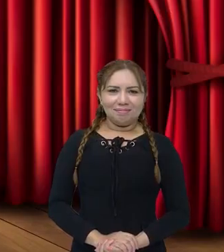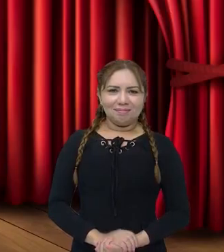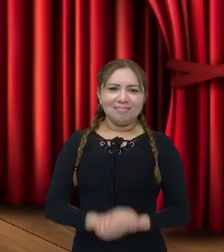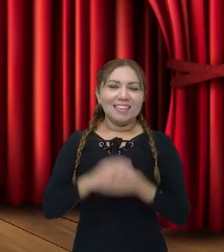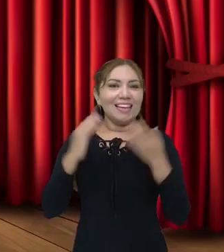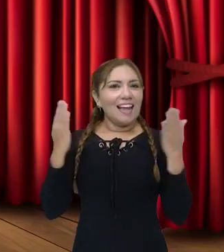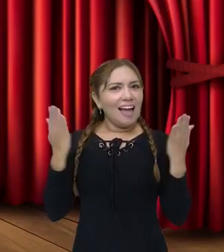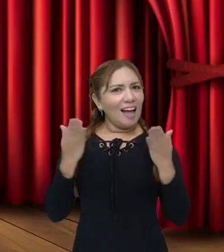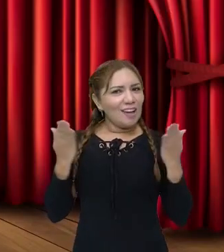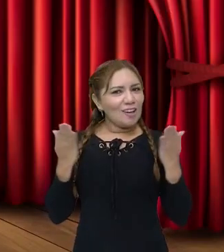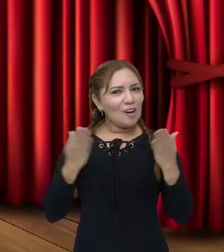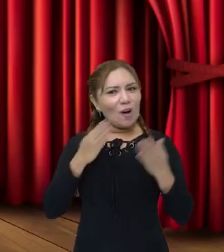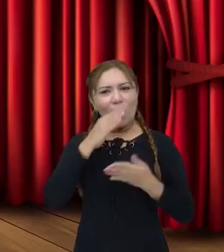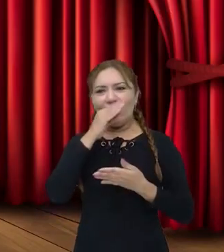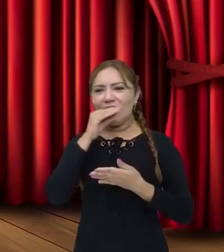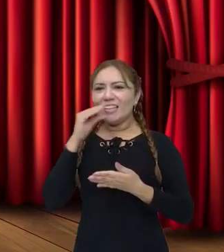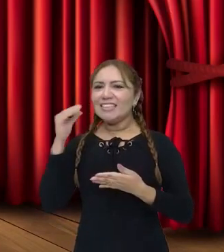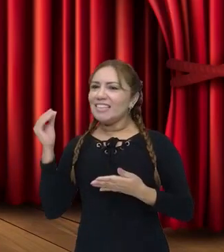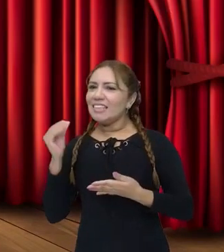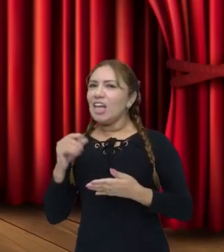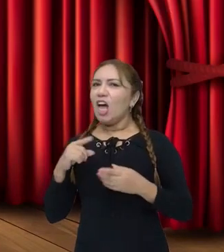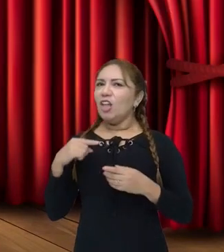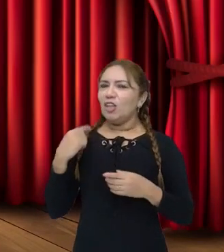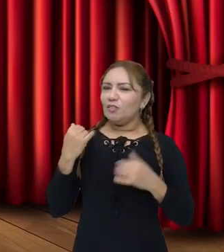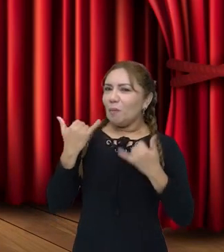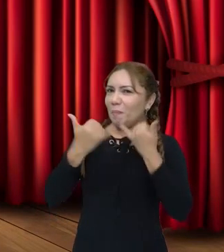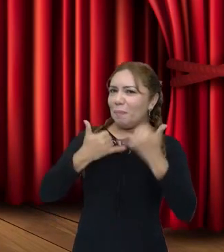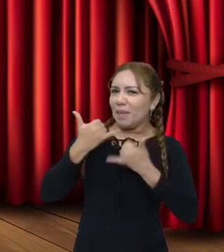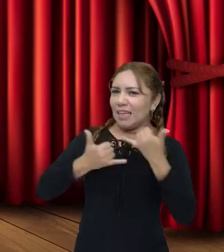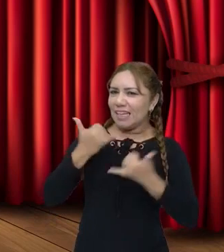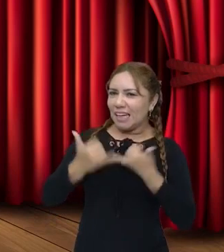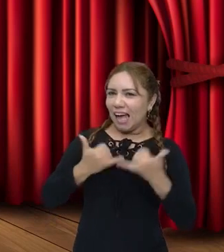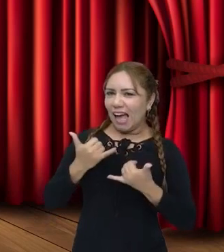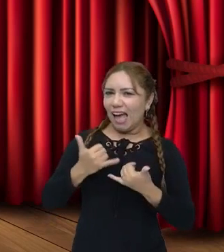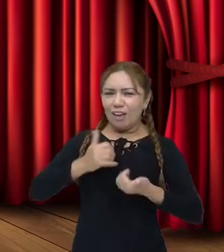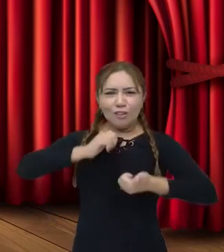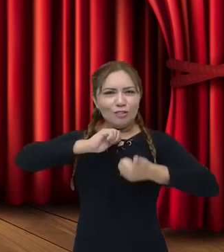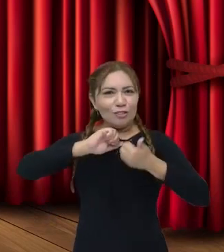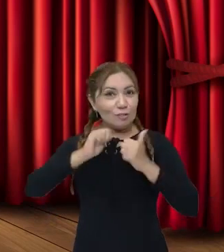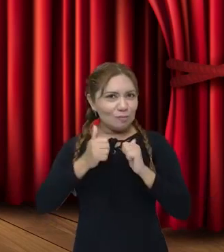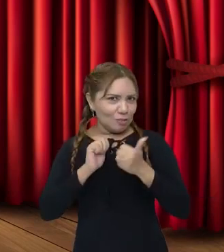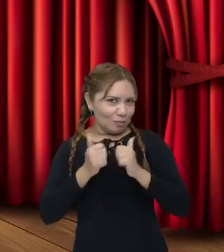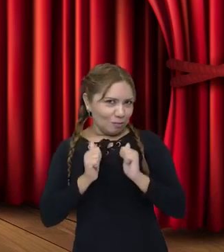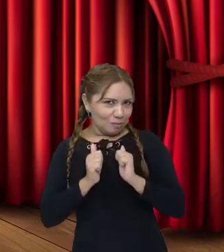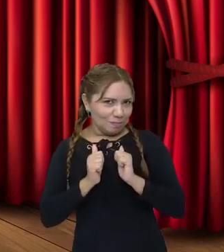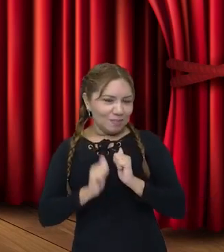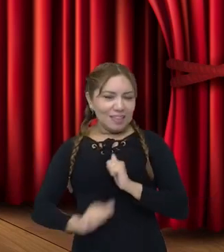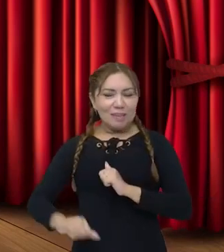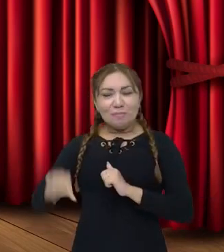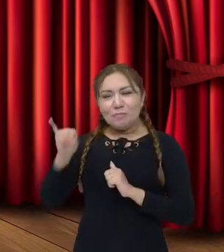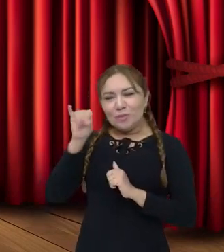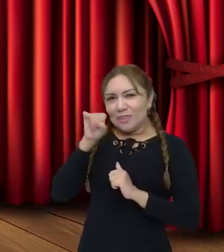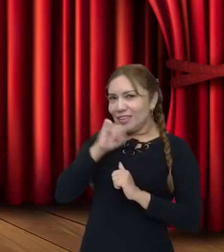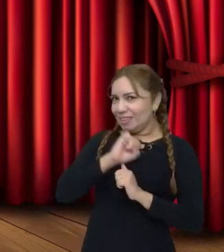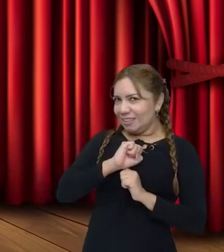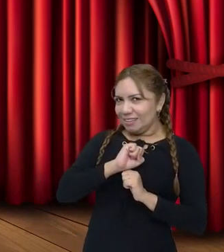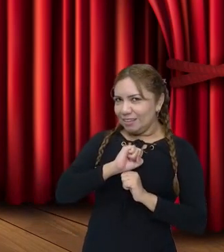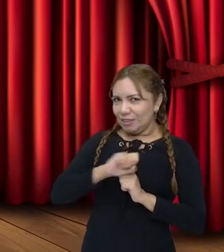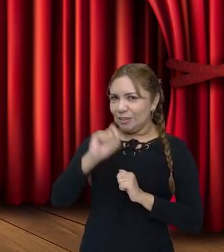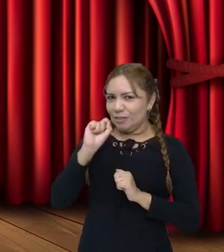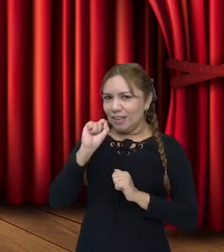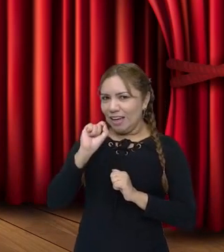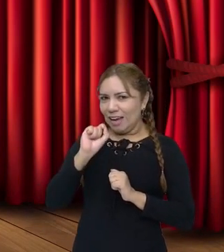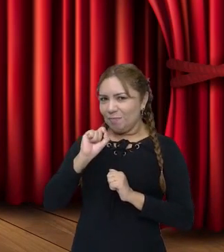Agora, crianças, nós vamos brincar de um jogo muito interessante. Ele se chama o Jogo